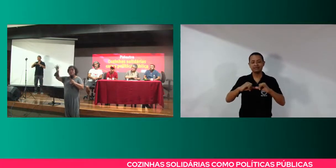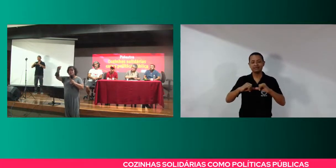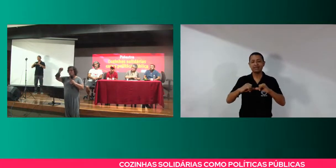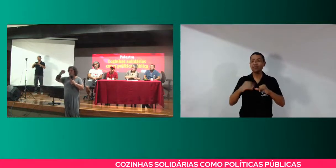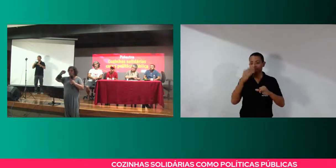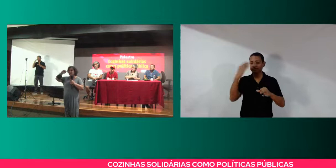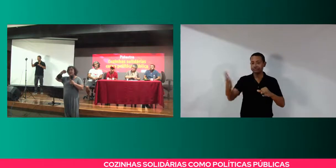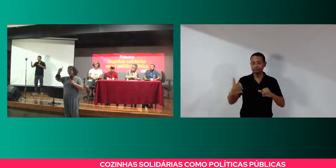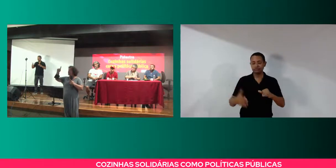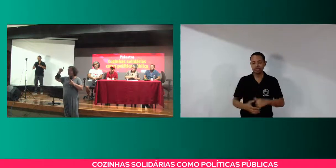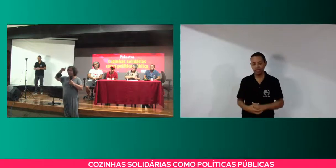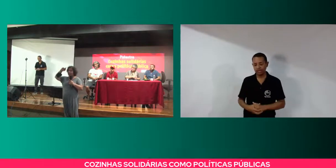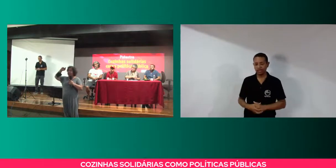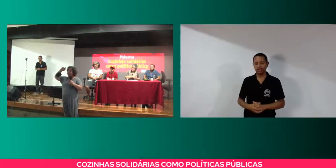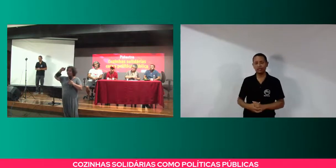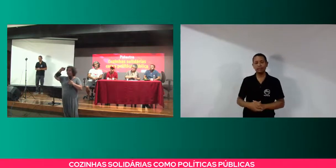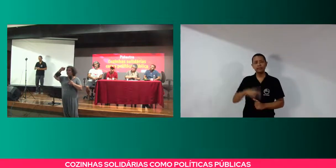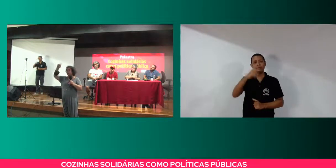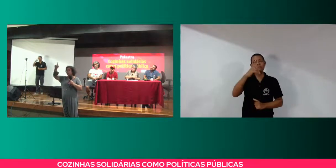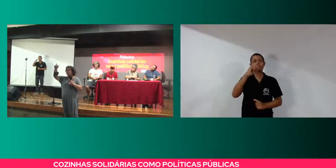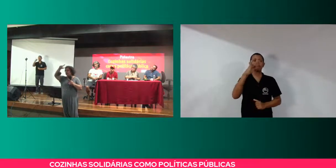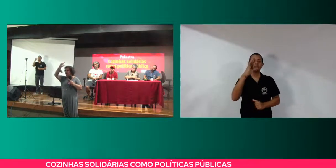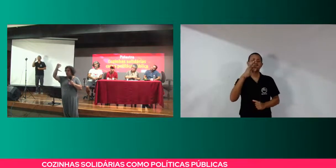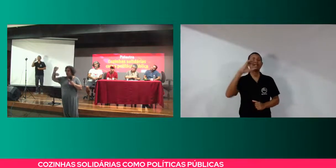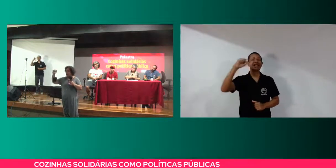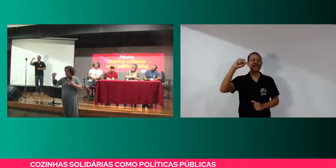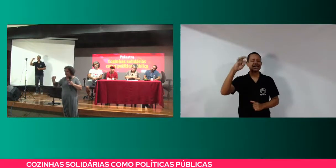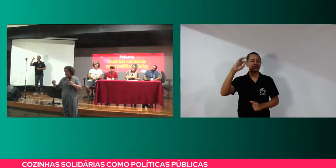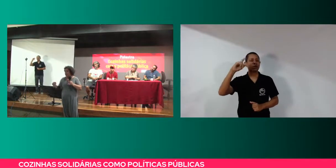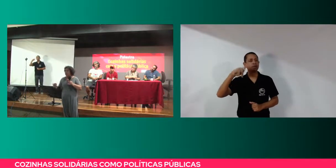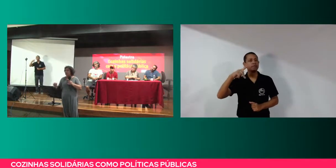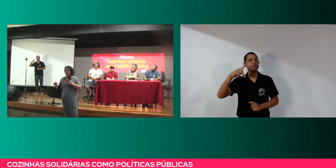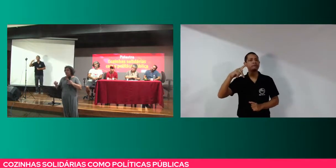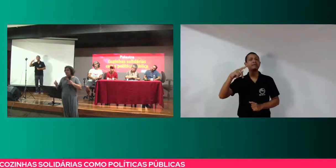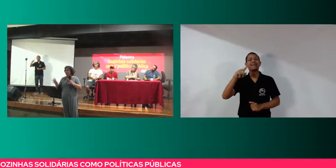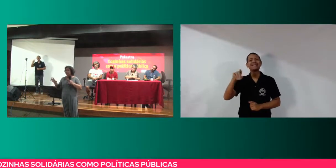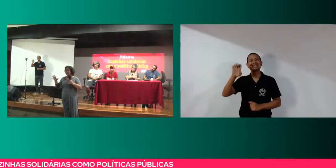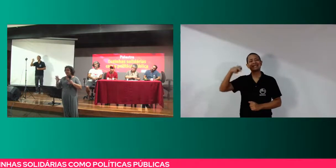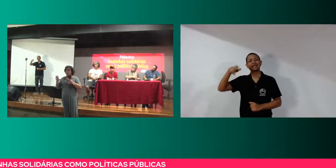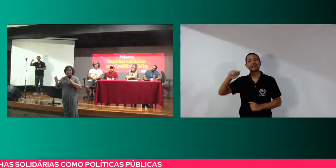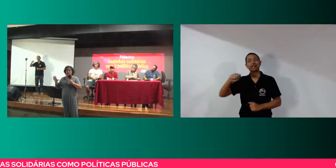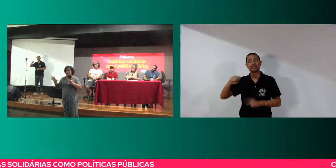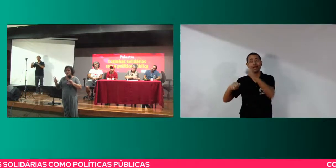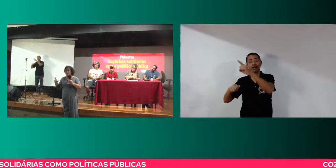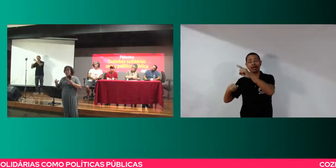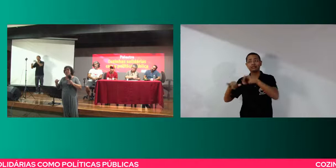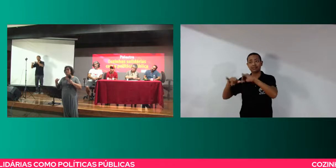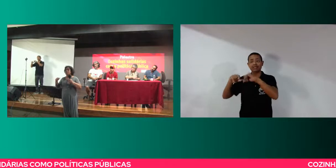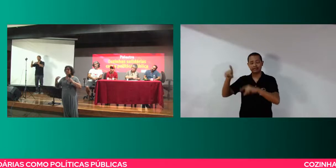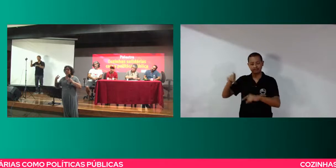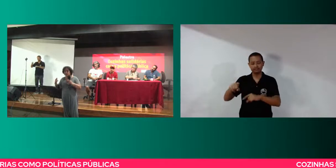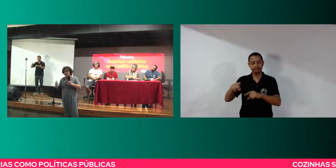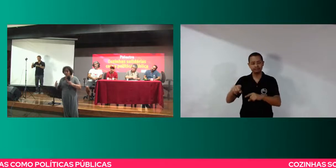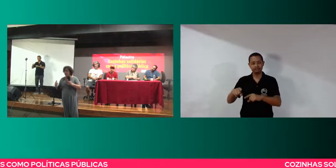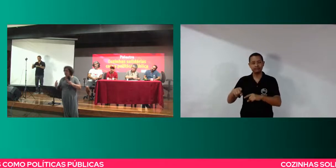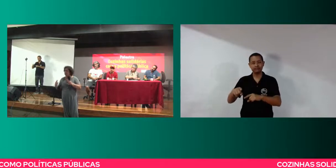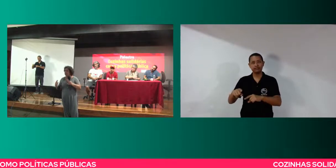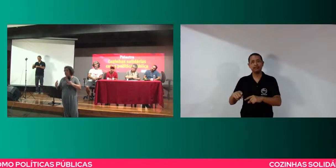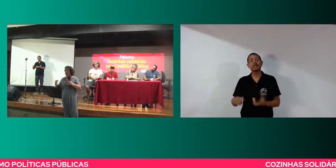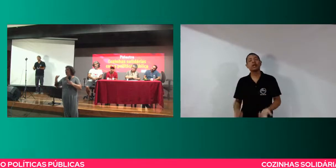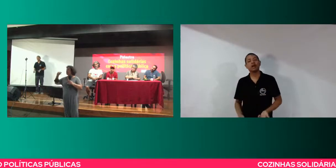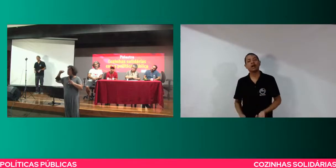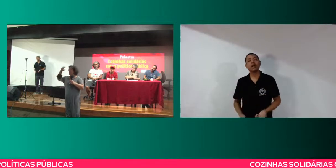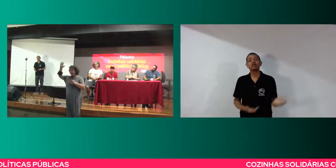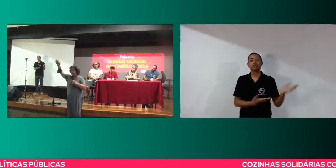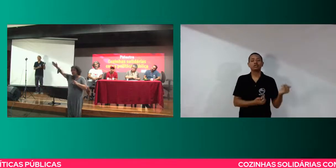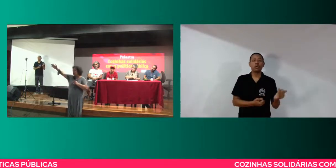divulgam nas redes ao Pit Stop da Azenha vai estar em tal tal tal mercado ó e vai quatro cinco jovens com Tais fora